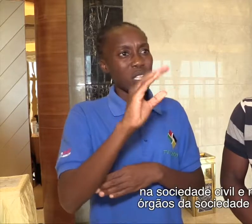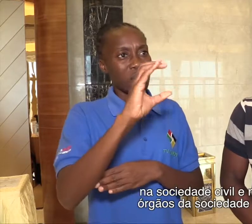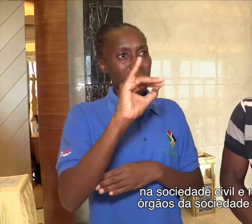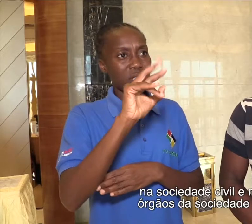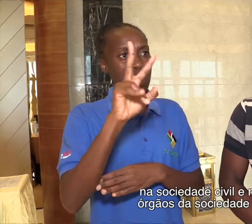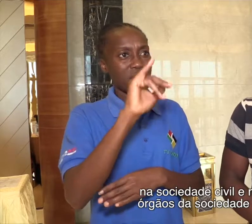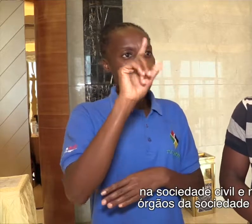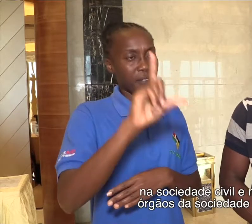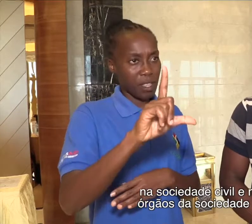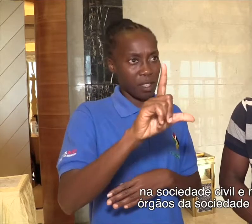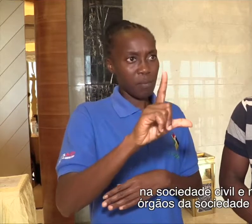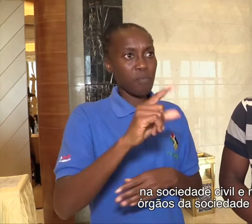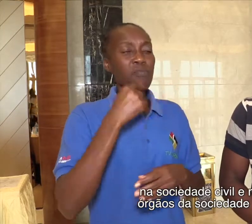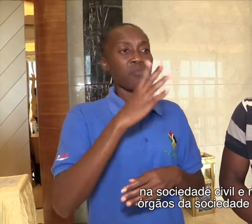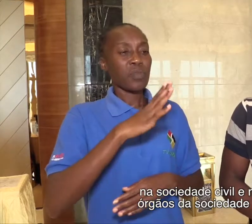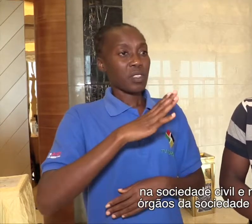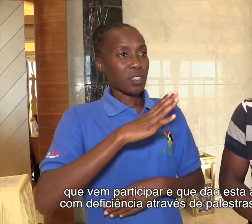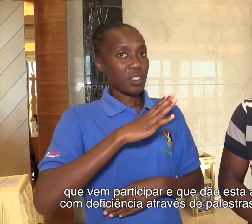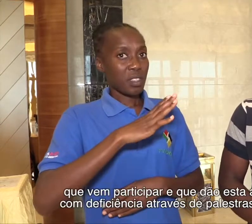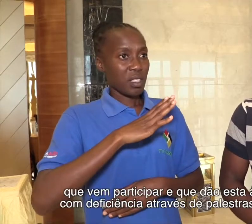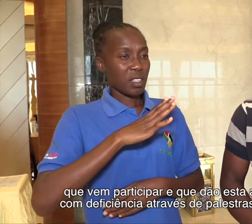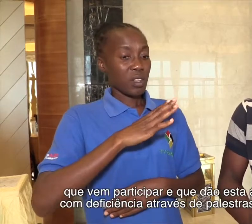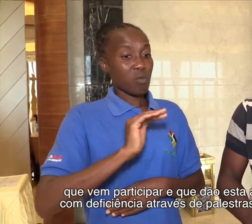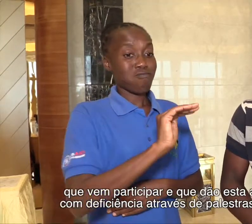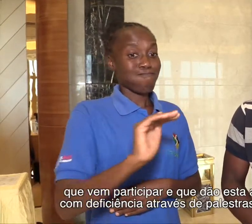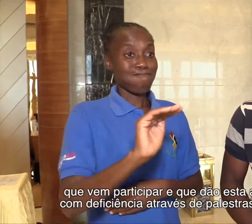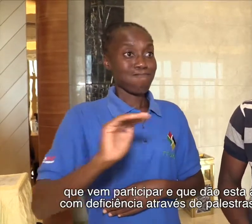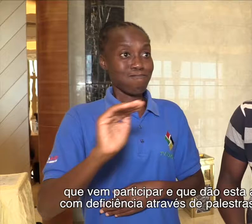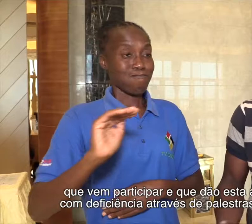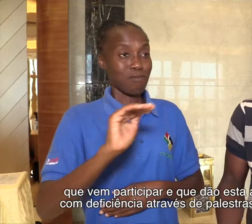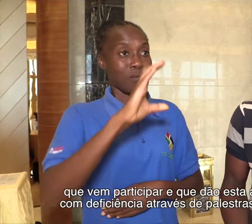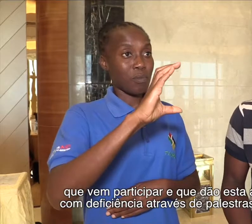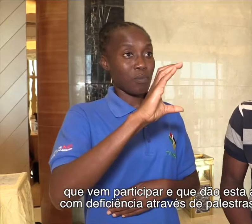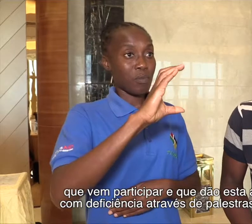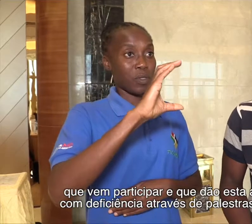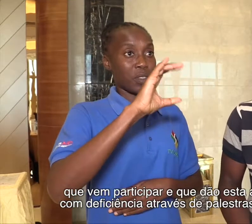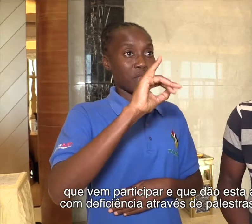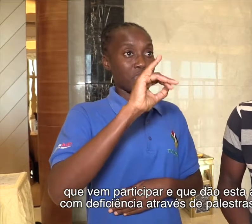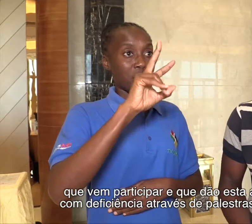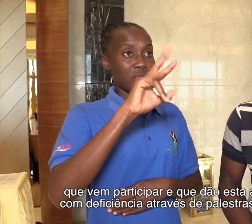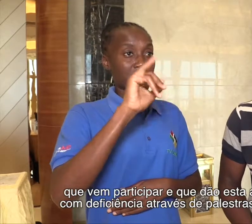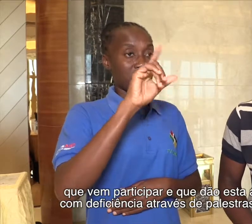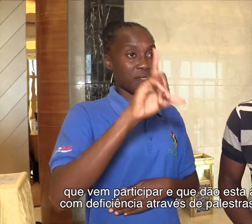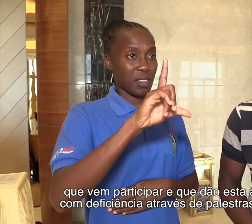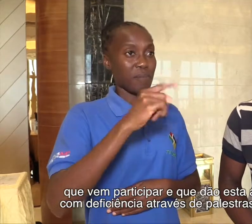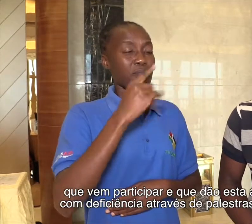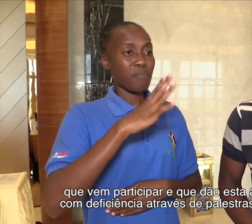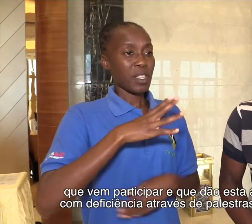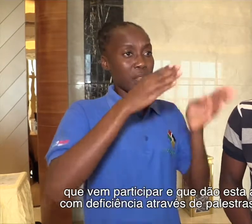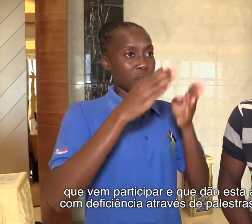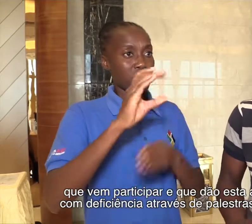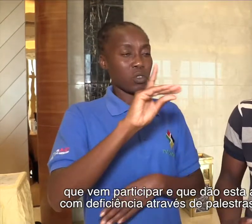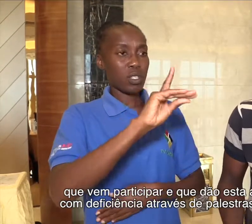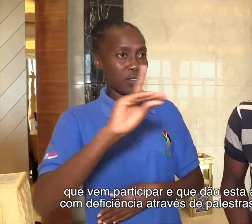nos órgãos da sociedade civil que vêm participar e que dão esta ajuda aqui nas pessoas portadoras de